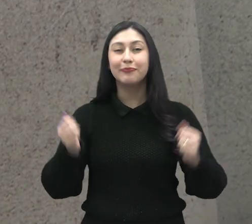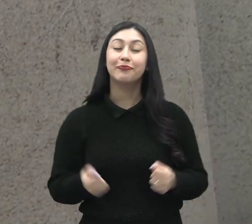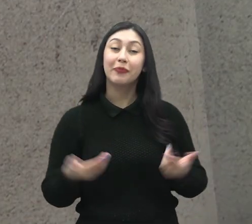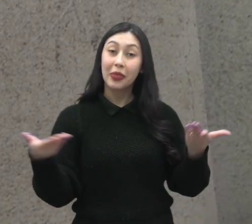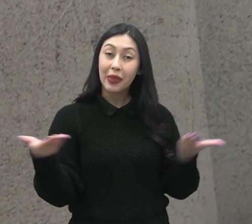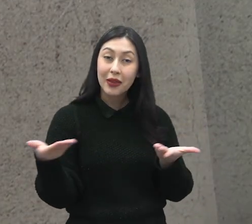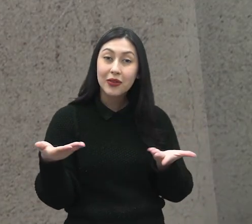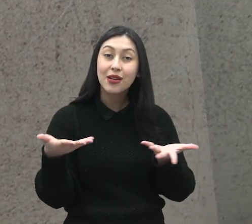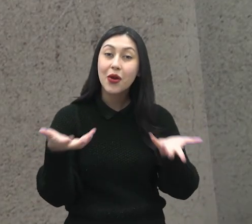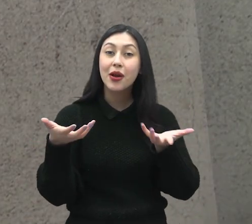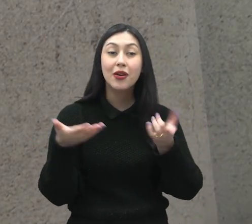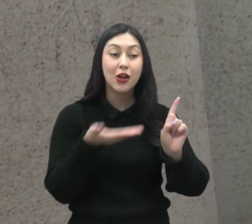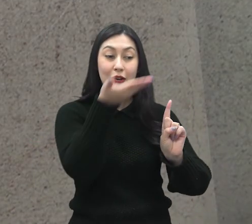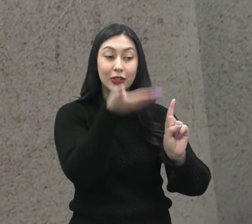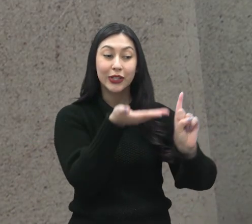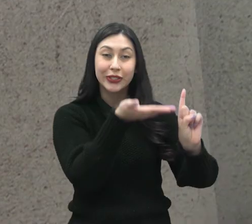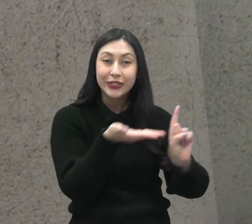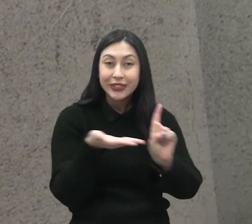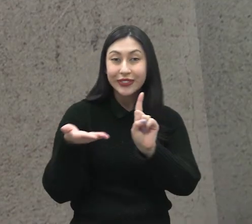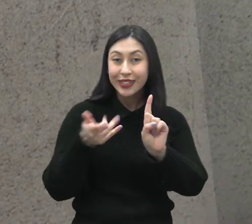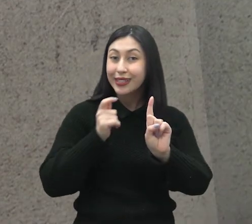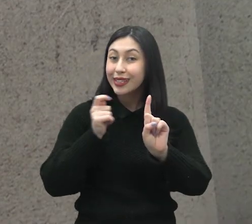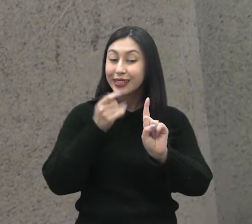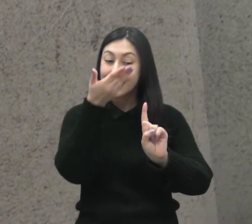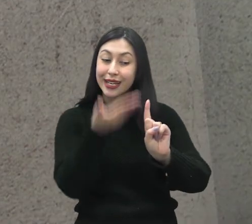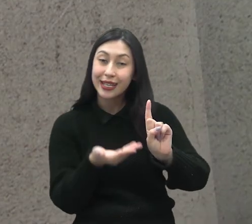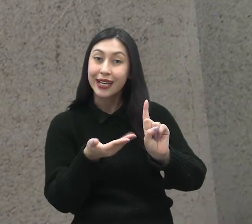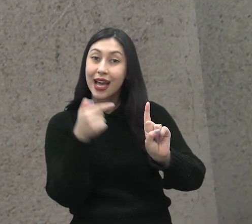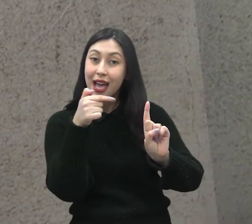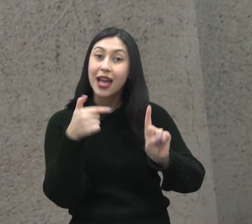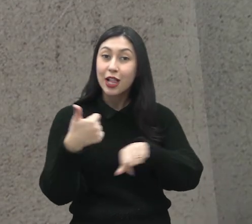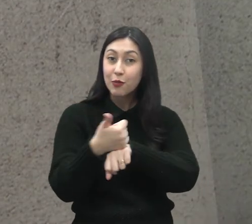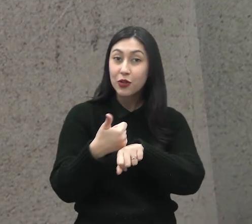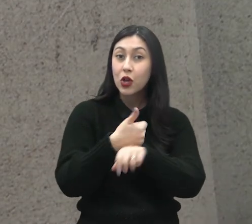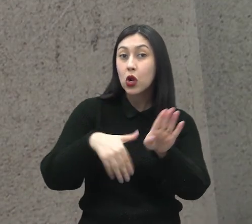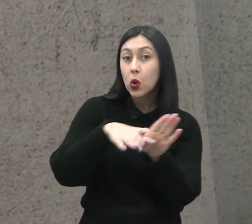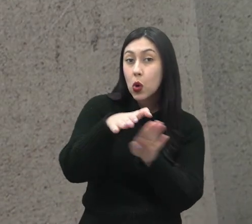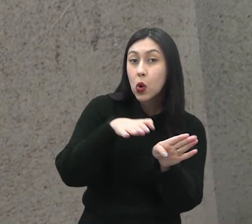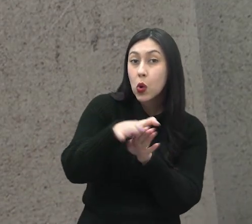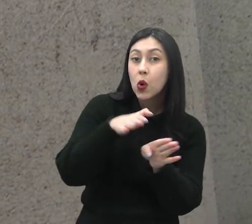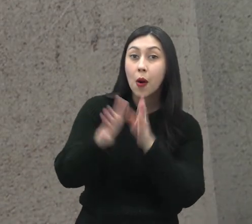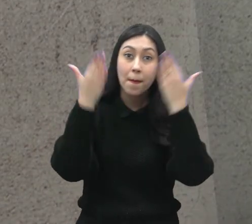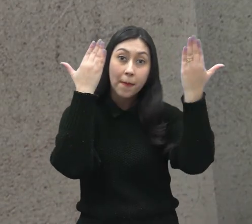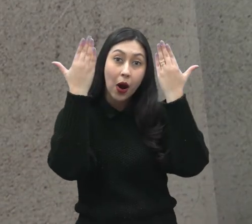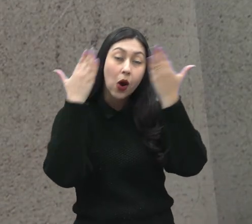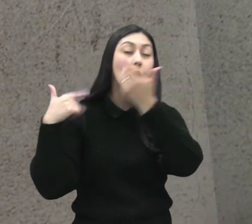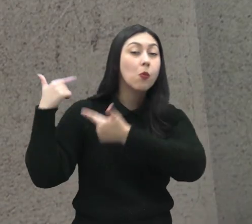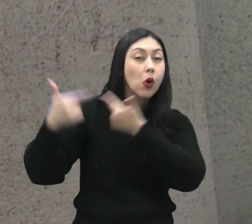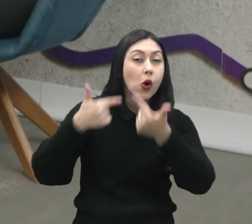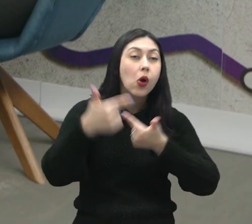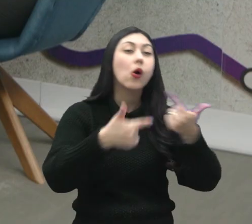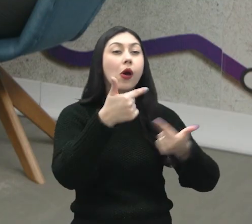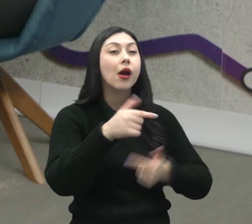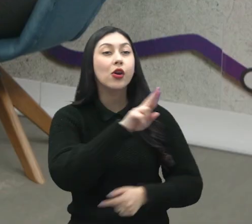sim, eu quero convidar a nossa entrevistada de hoje, que é a orientadora de carreira e psicóloga Ana Flávia Meneguzzi.